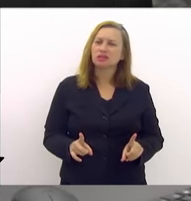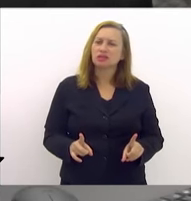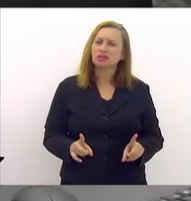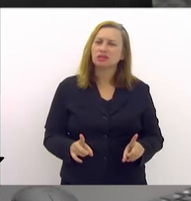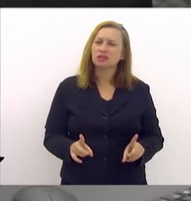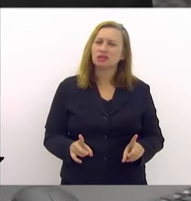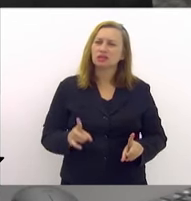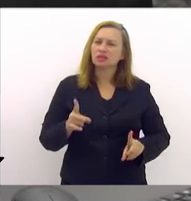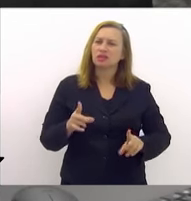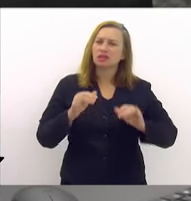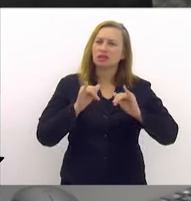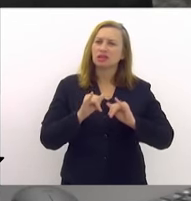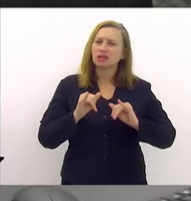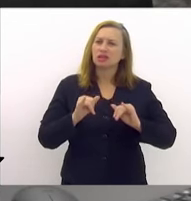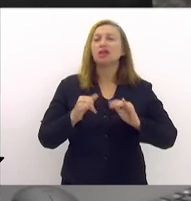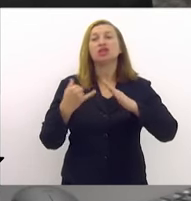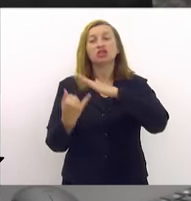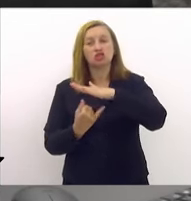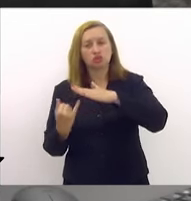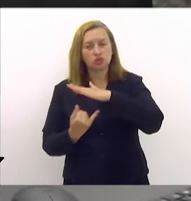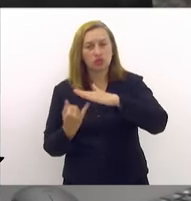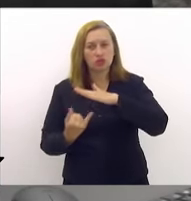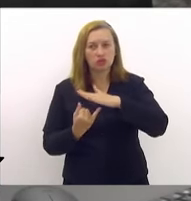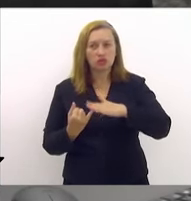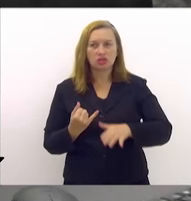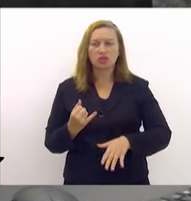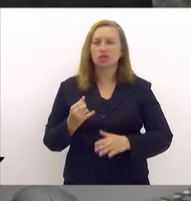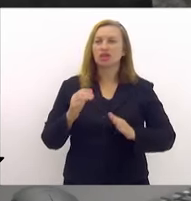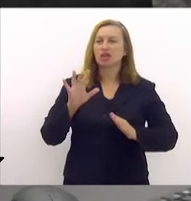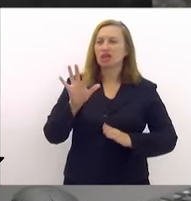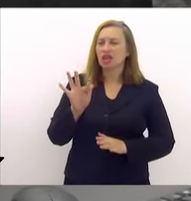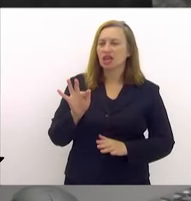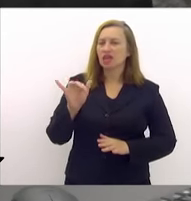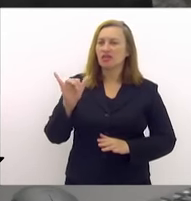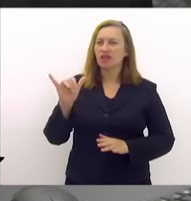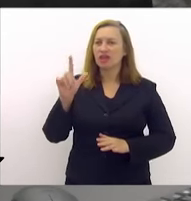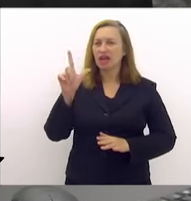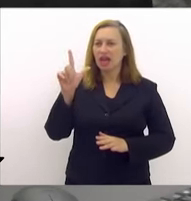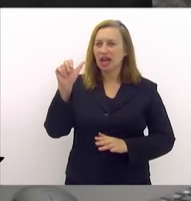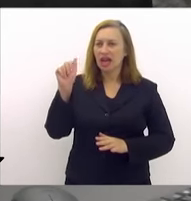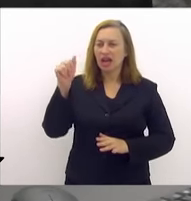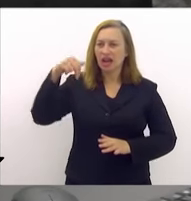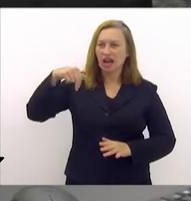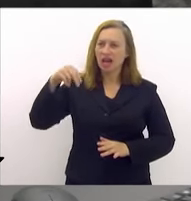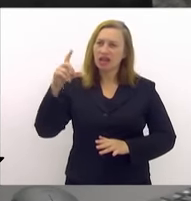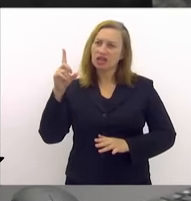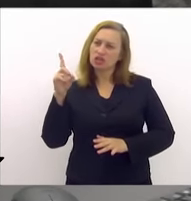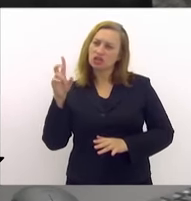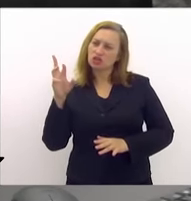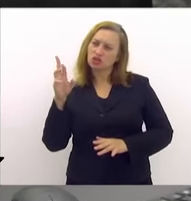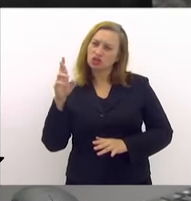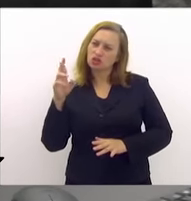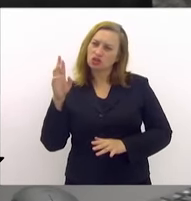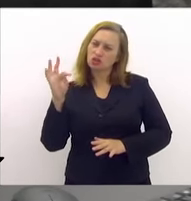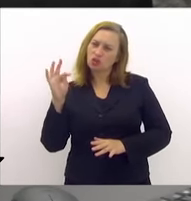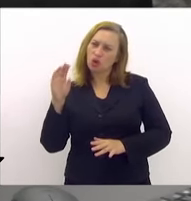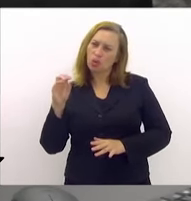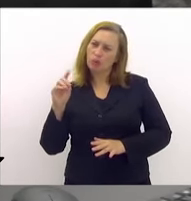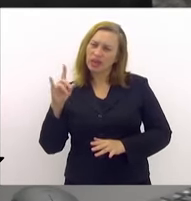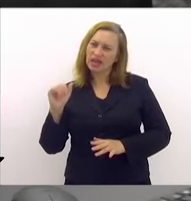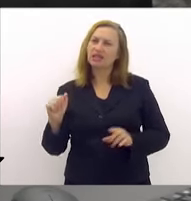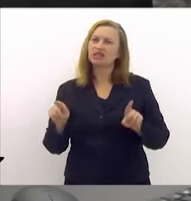as declarações de espiritualidade, as instituições filantrópicas... E depois, bem como associações de ação social. Acho que aí